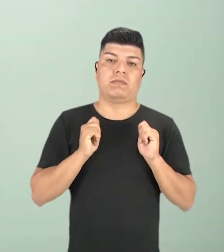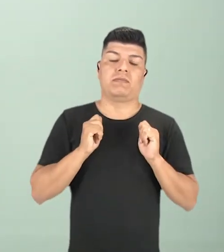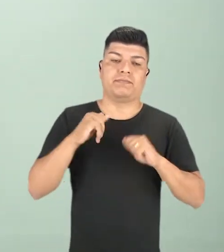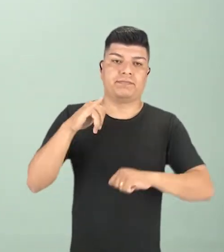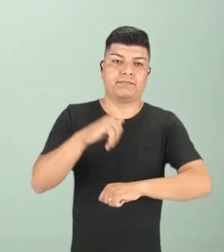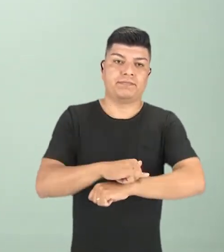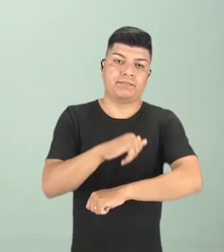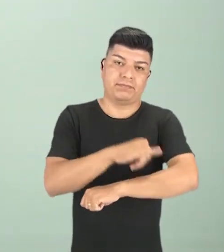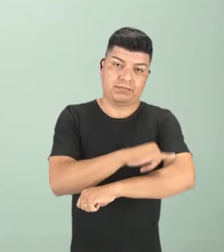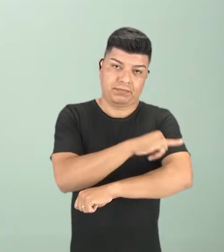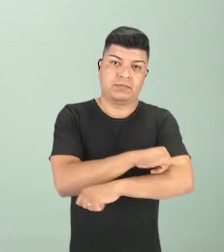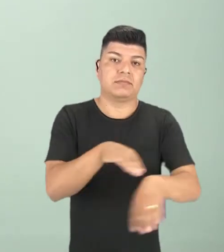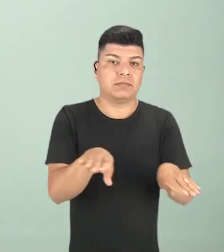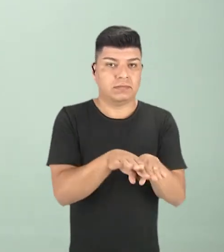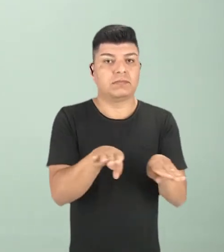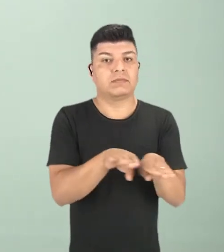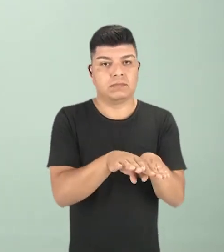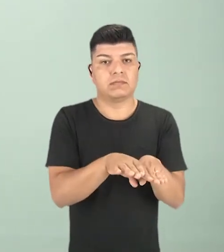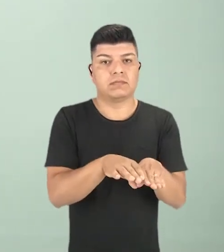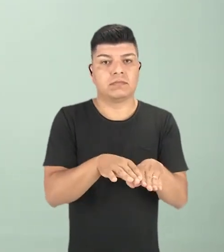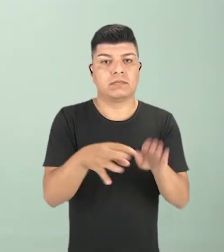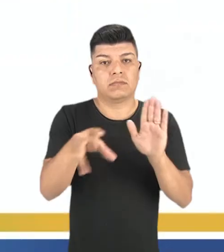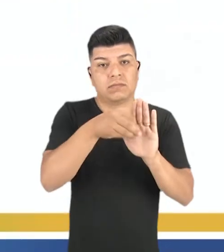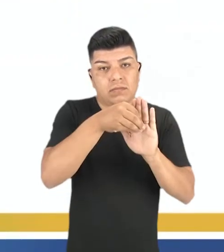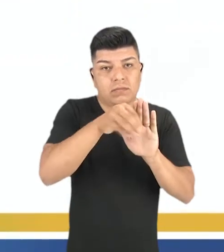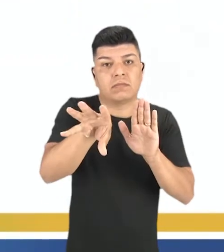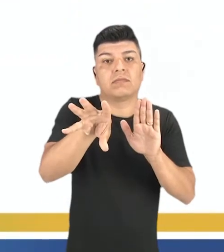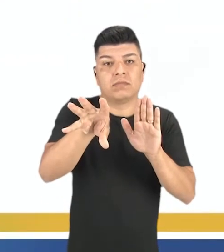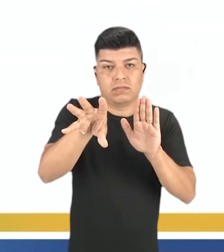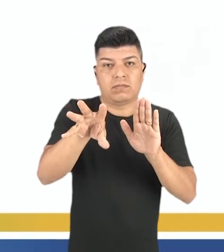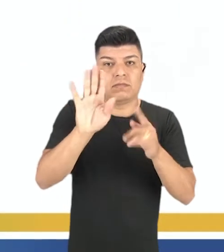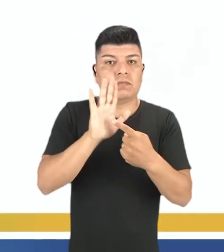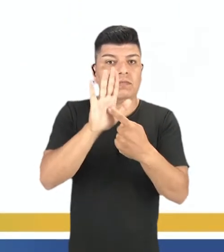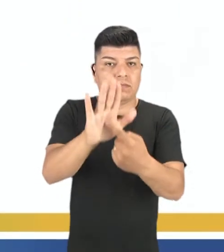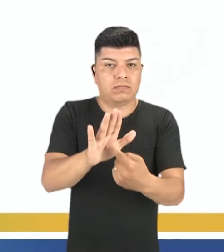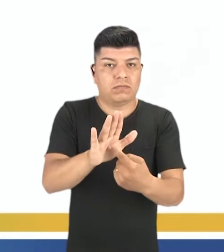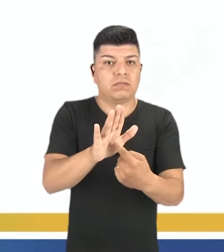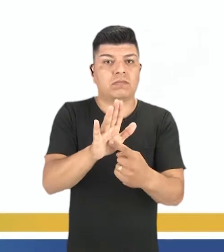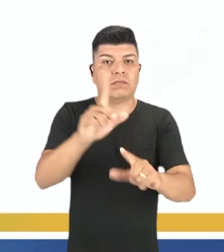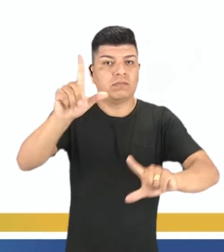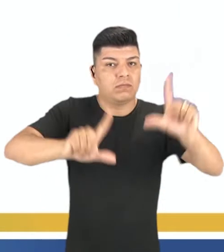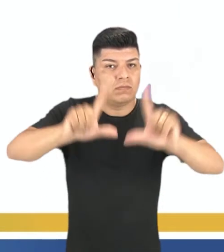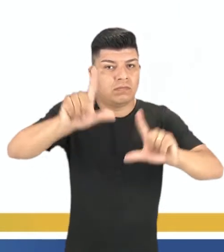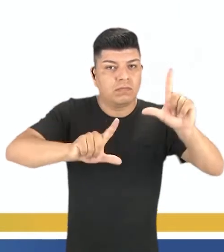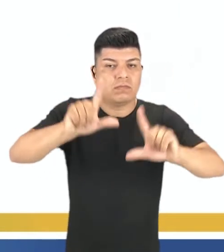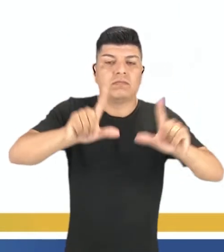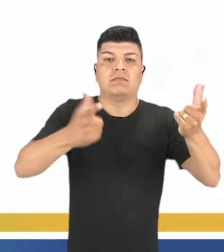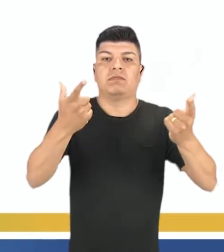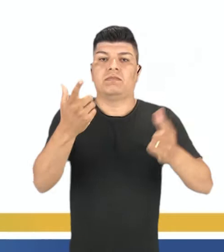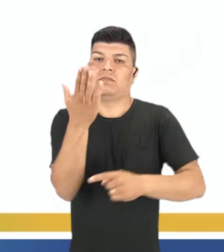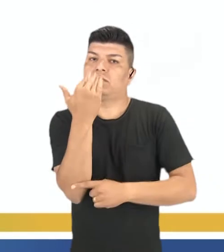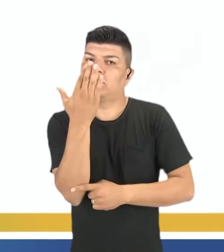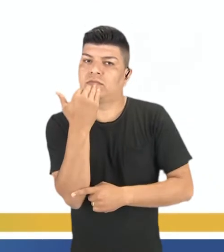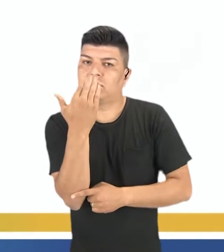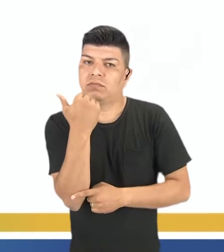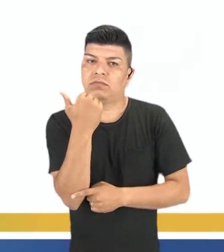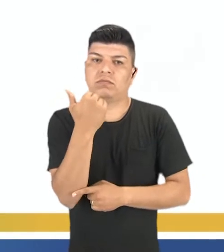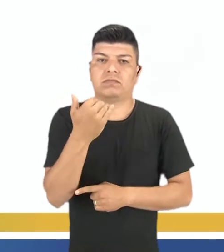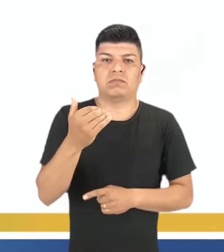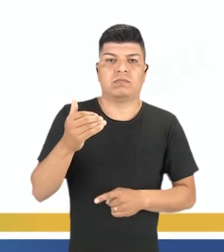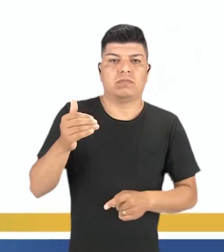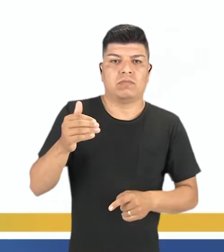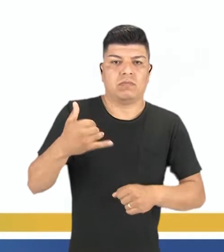consequentemente, mais obesa. Então, a mídia é representada principalmente pela televisão, através de anúncios abusivos, de alimentos ricos em